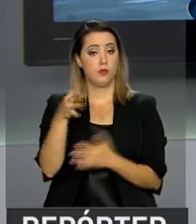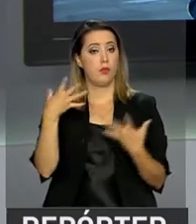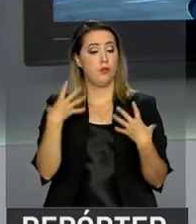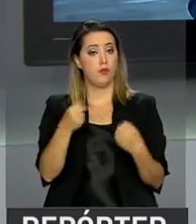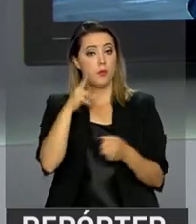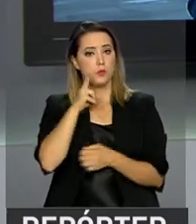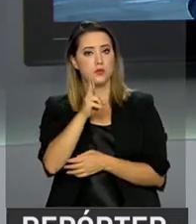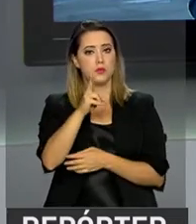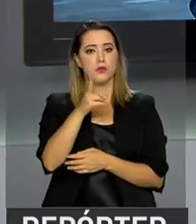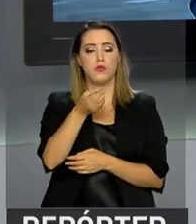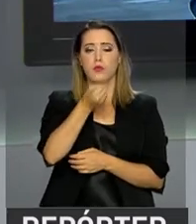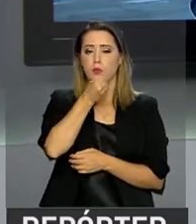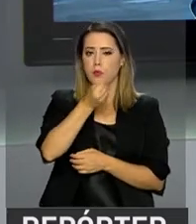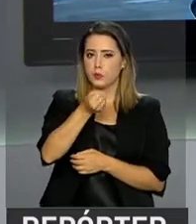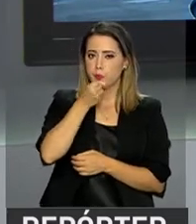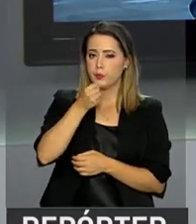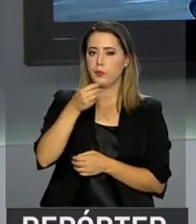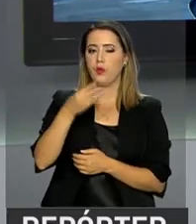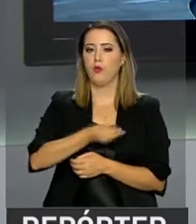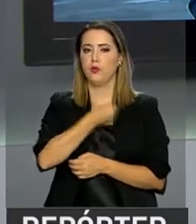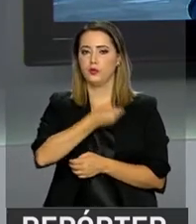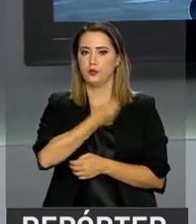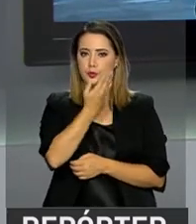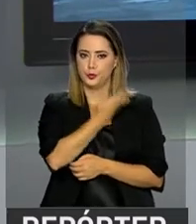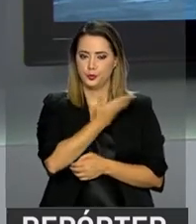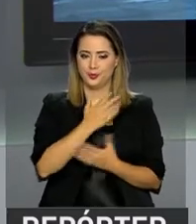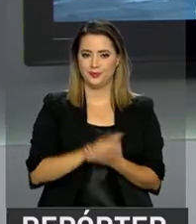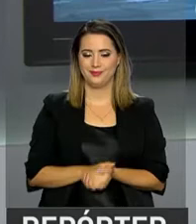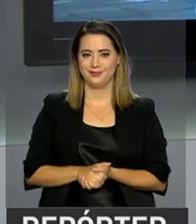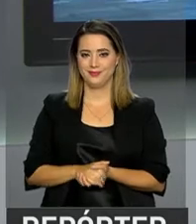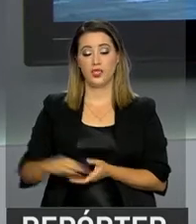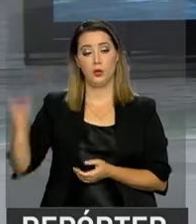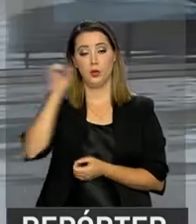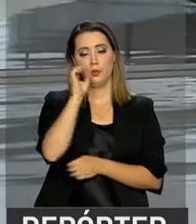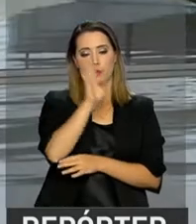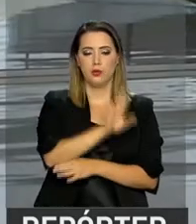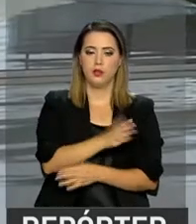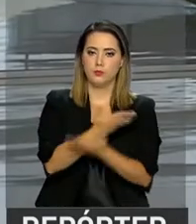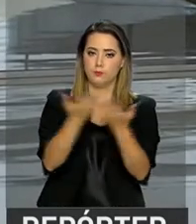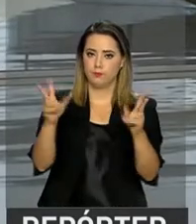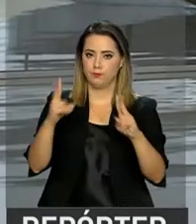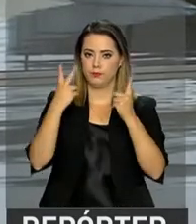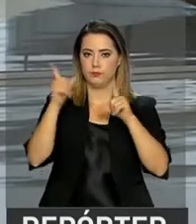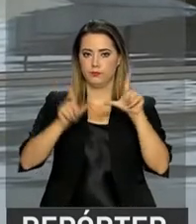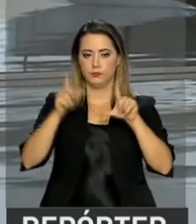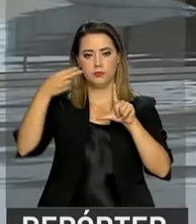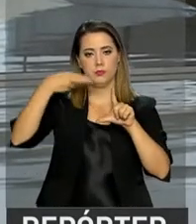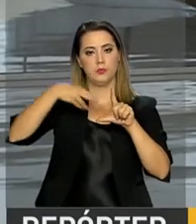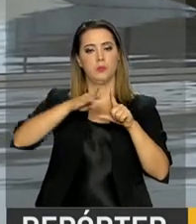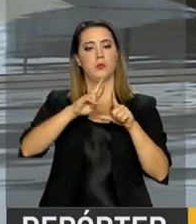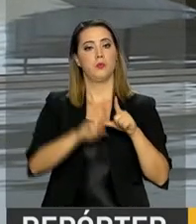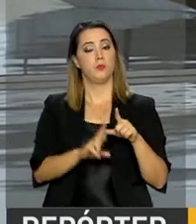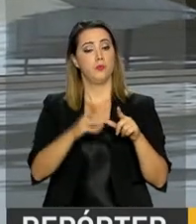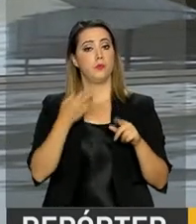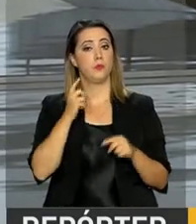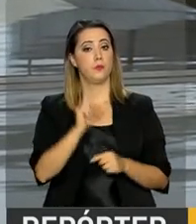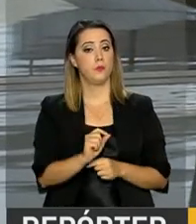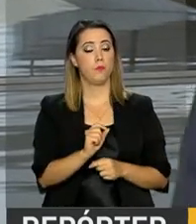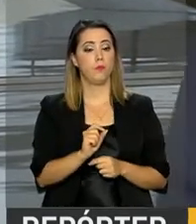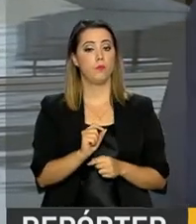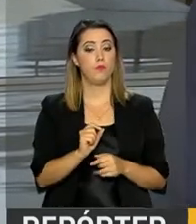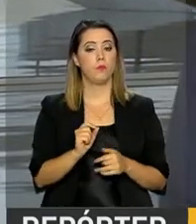sálvia ao vivo olá paulo boa tarde pra você o ala roberto boa tarde boa tarde a todos que nos assistem na tv nbr